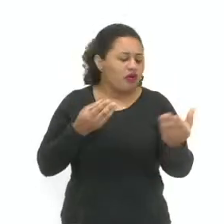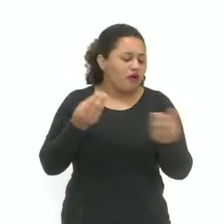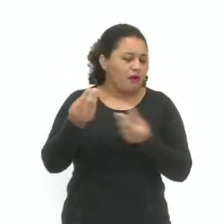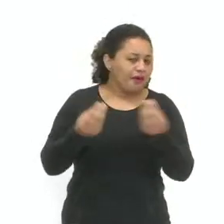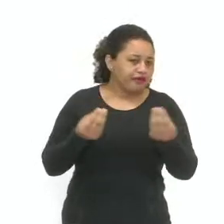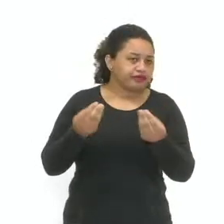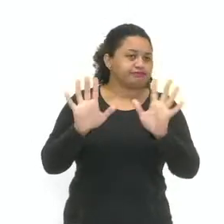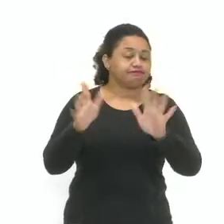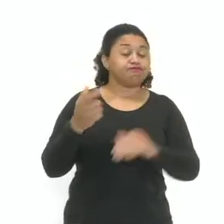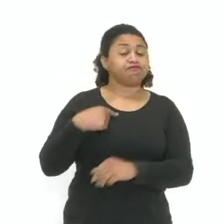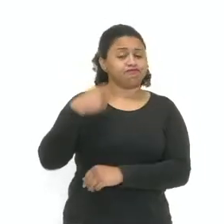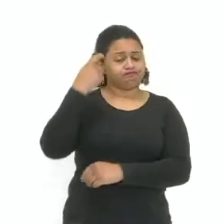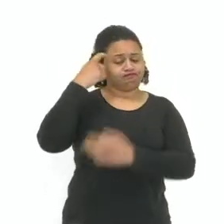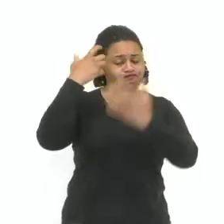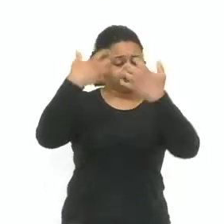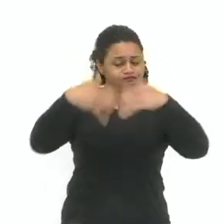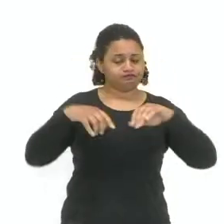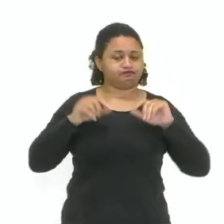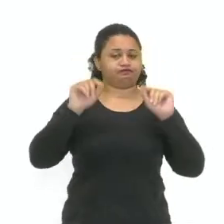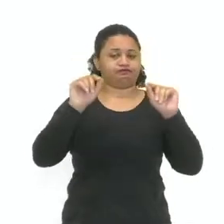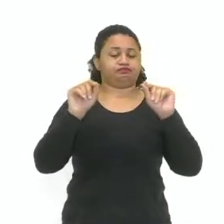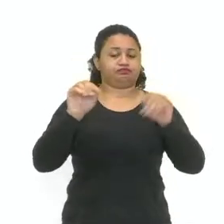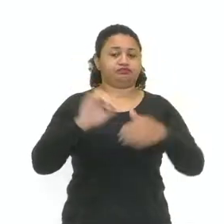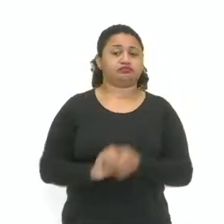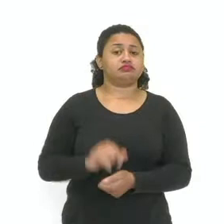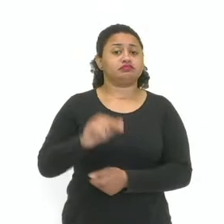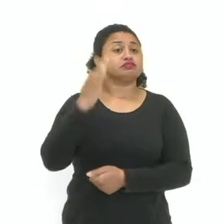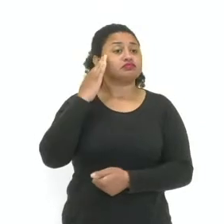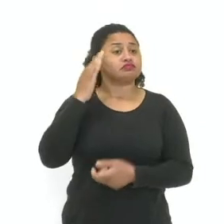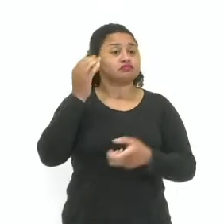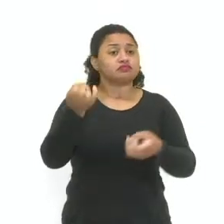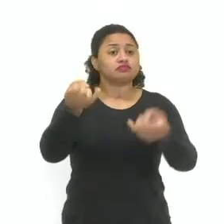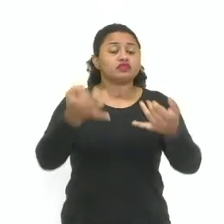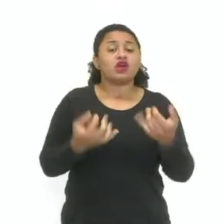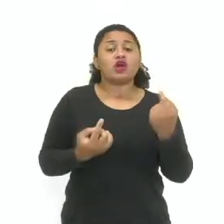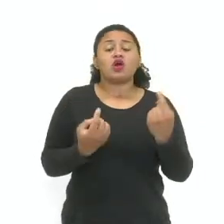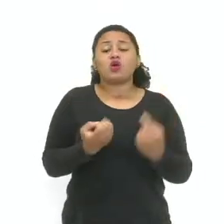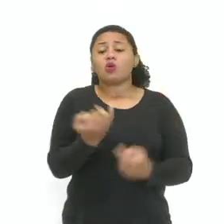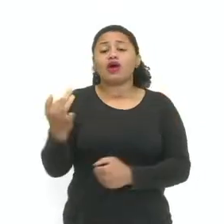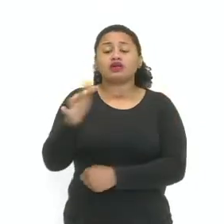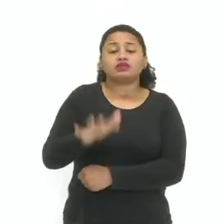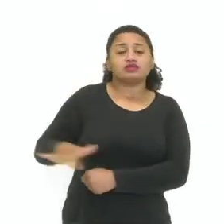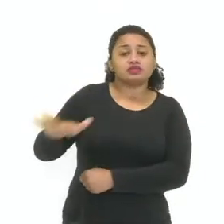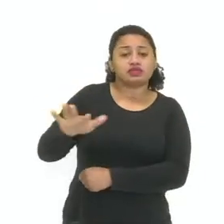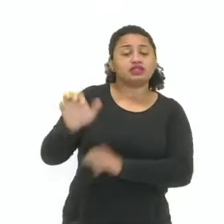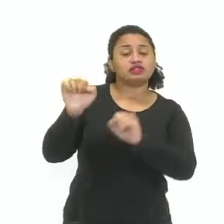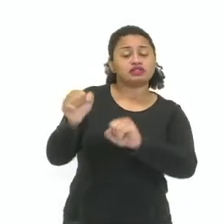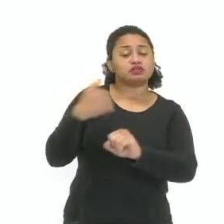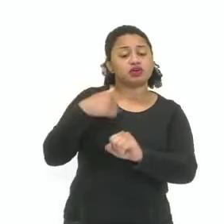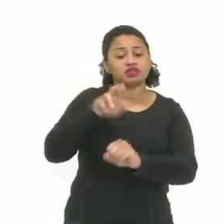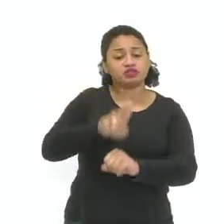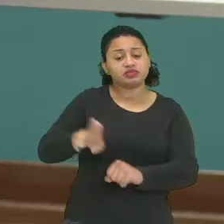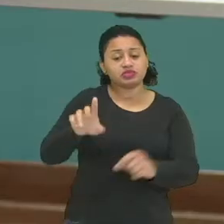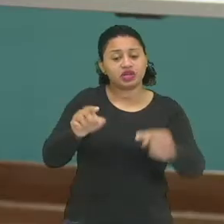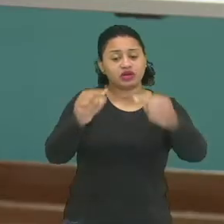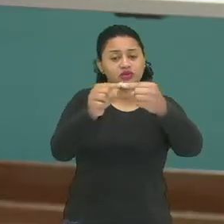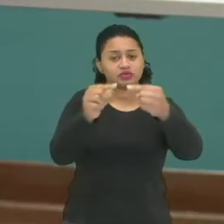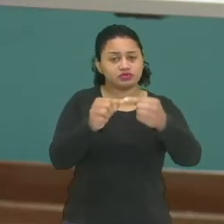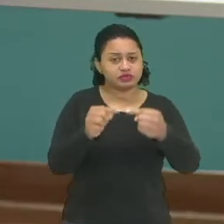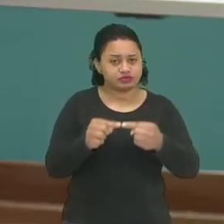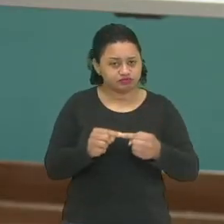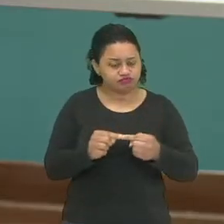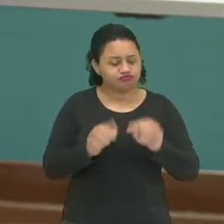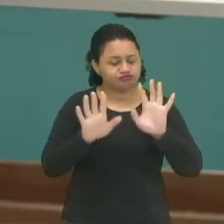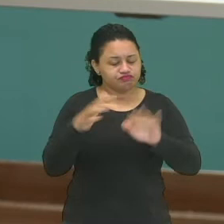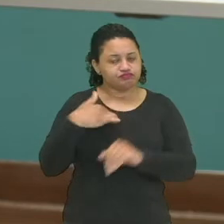pouquinho juntos. Você sabe dizer em quais situações podemos aplicar a combinação? Nós já vimos aí,